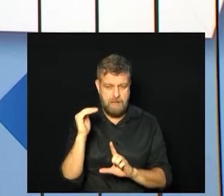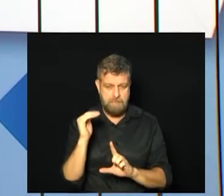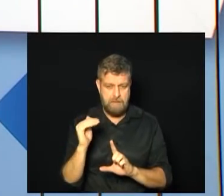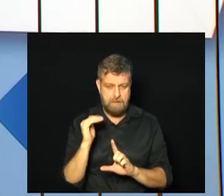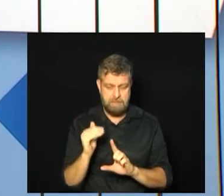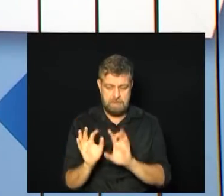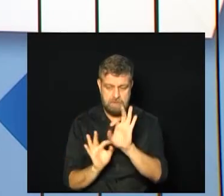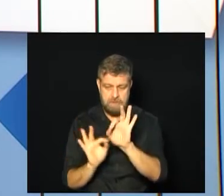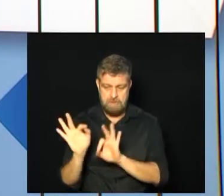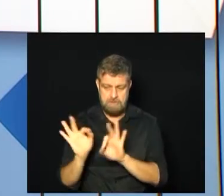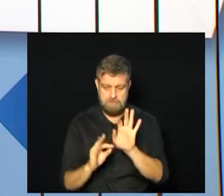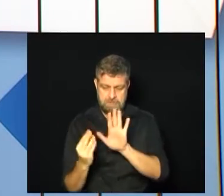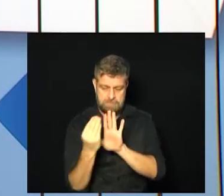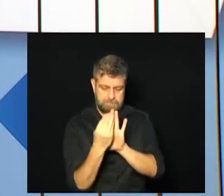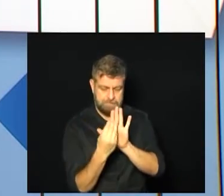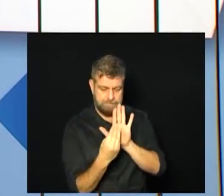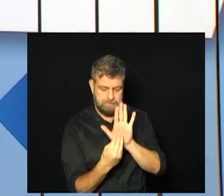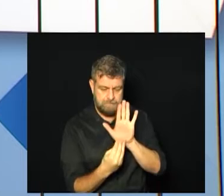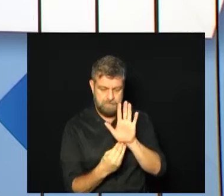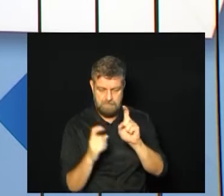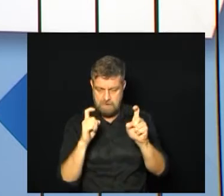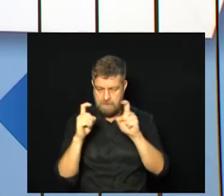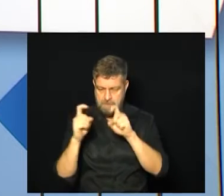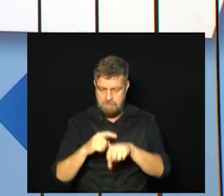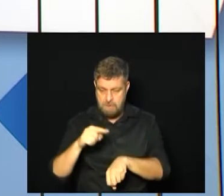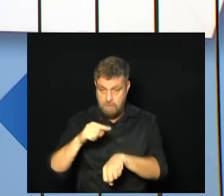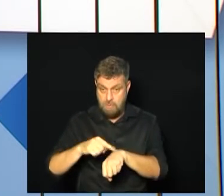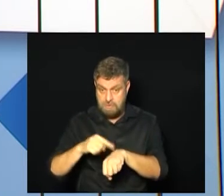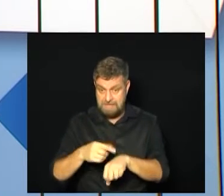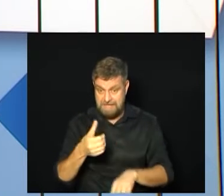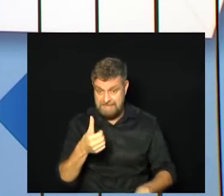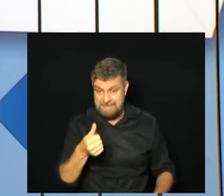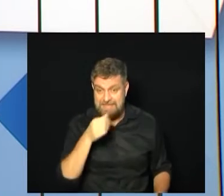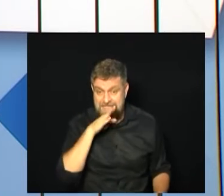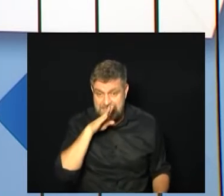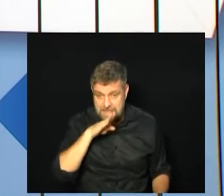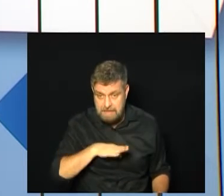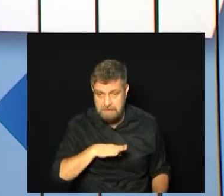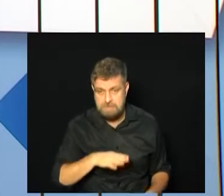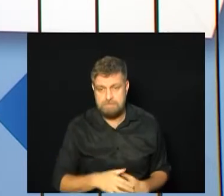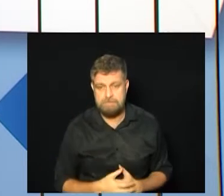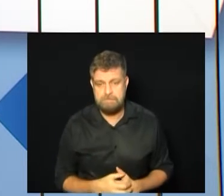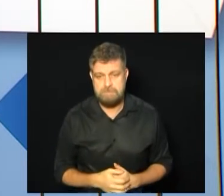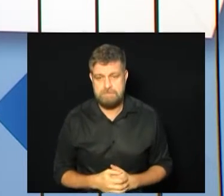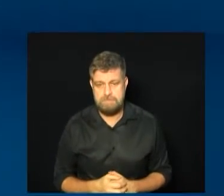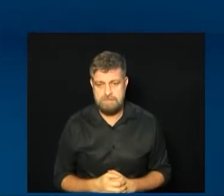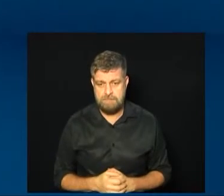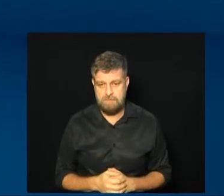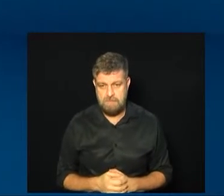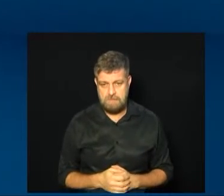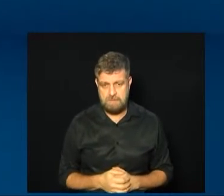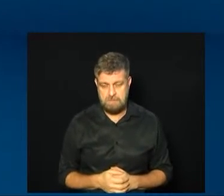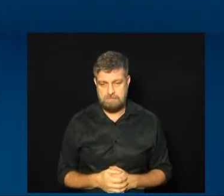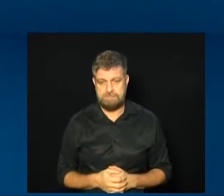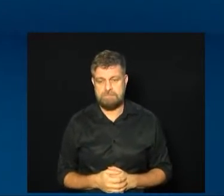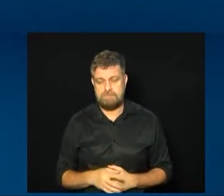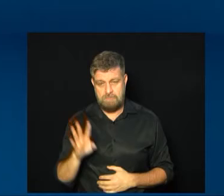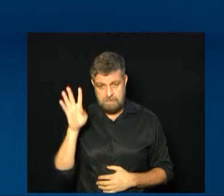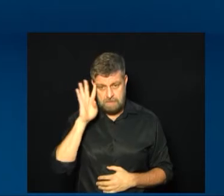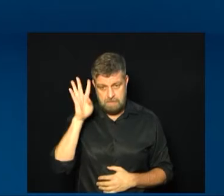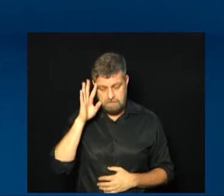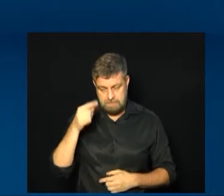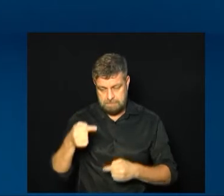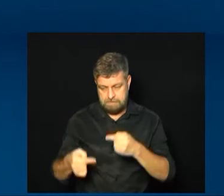projetos que estão na pauta da reunião que começa hoje, a partir das 6 horas da tarde. A discussão desta